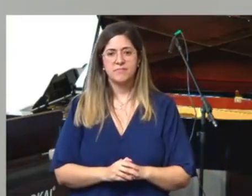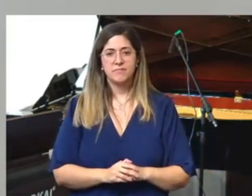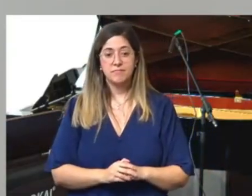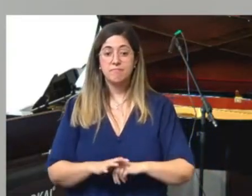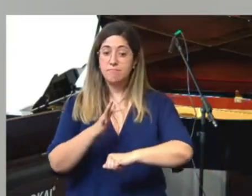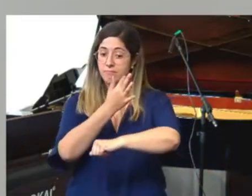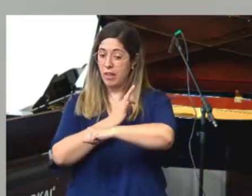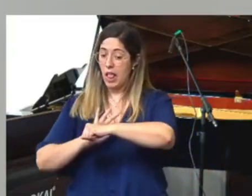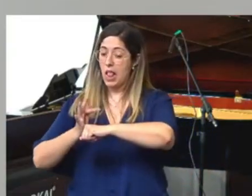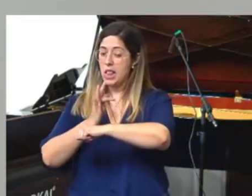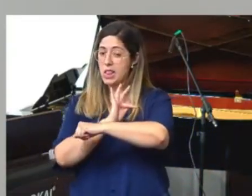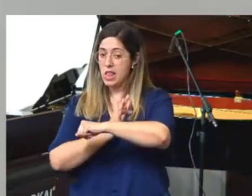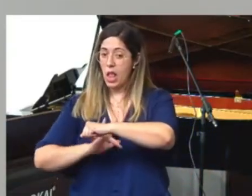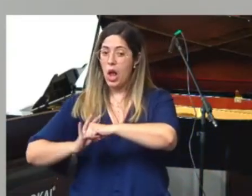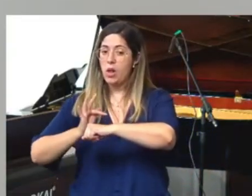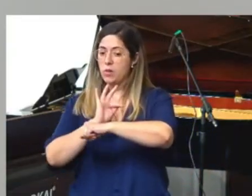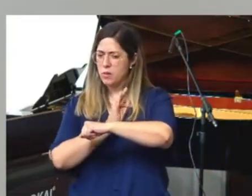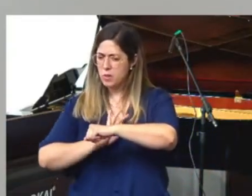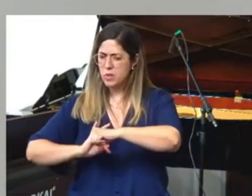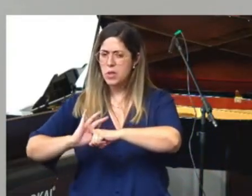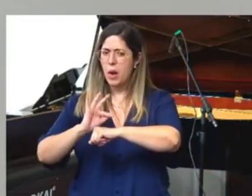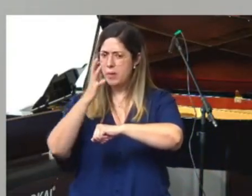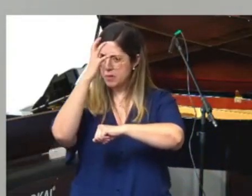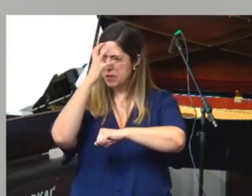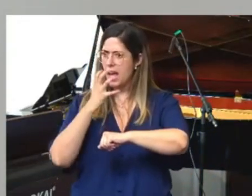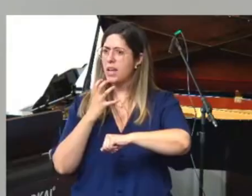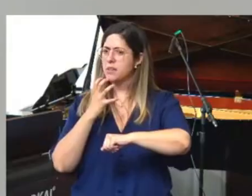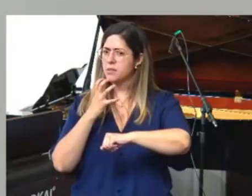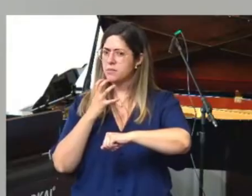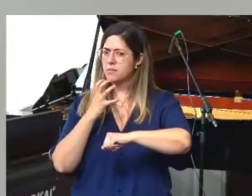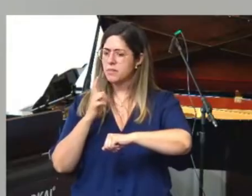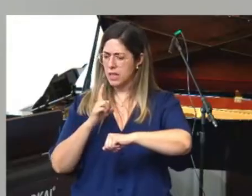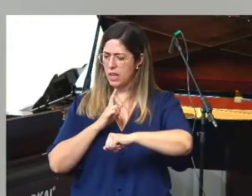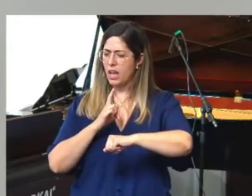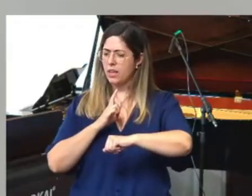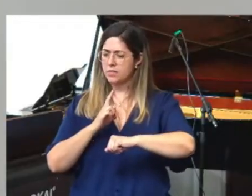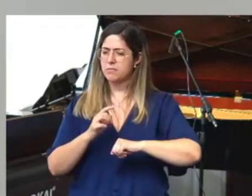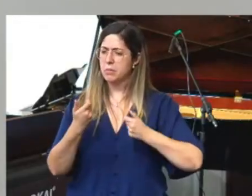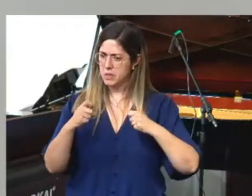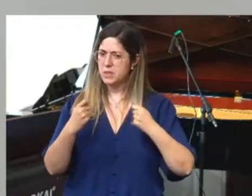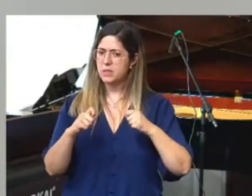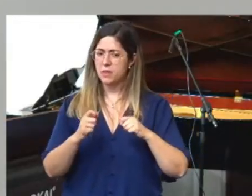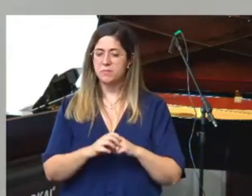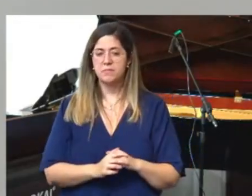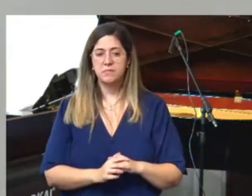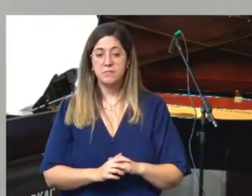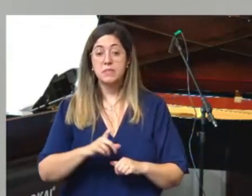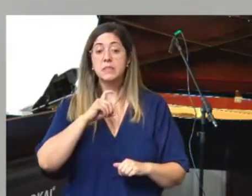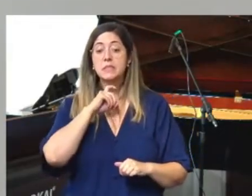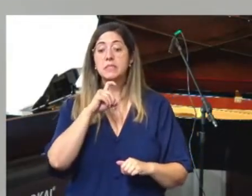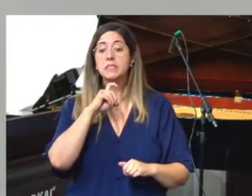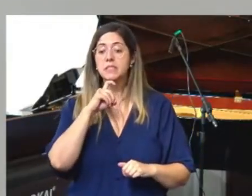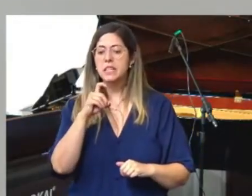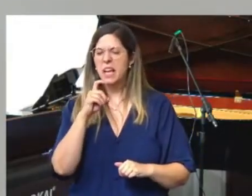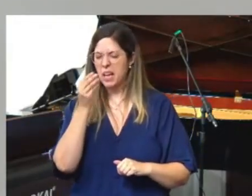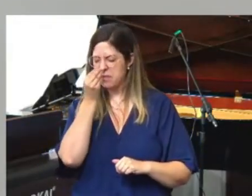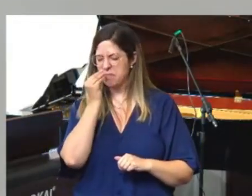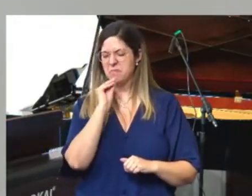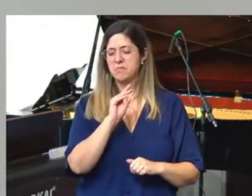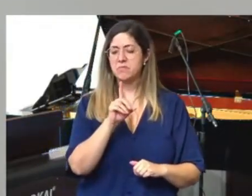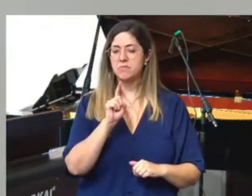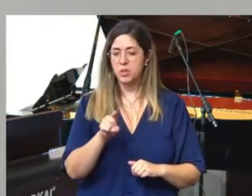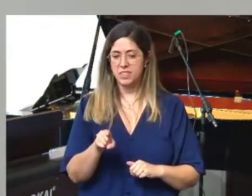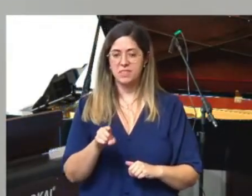também exorte e repreenda com toda a autoridade, e que ninguém